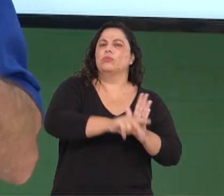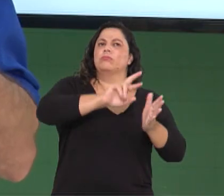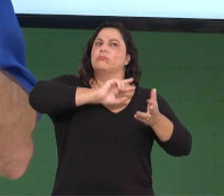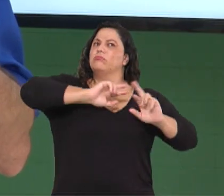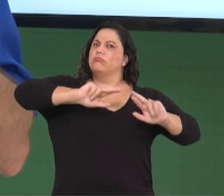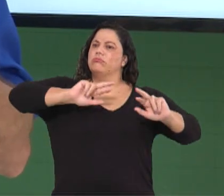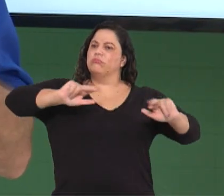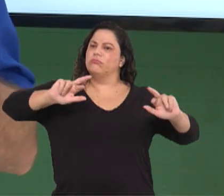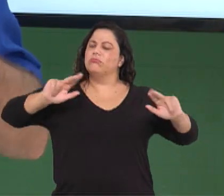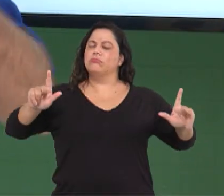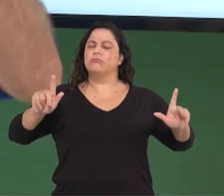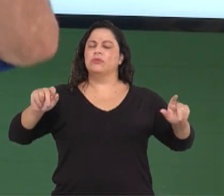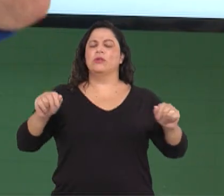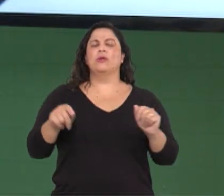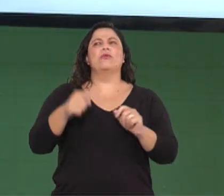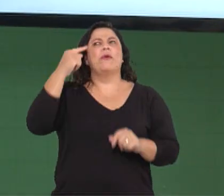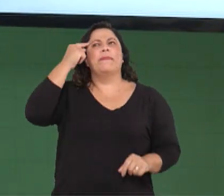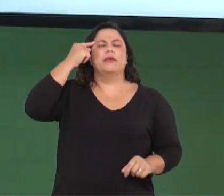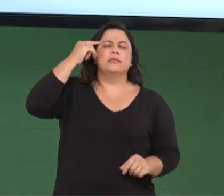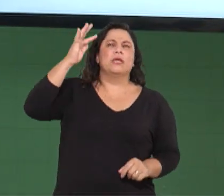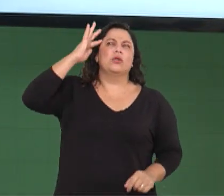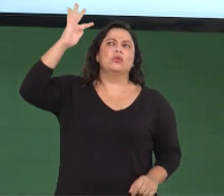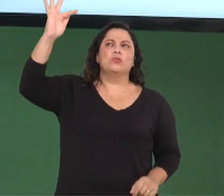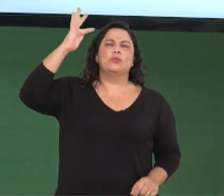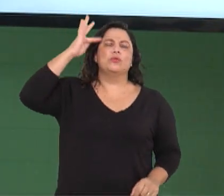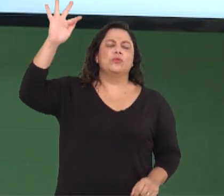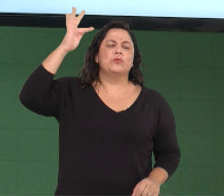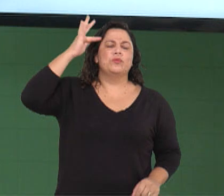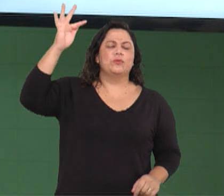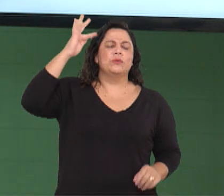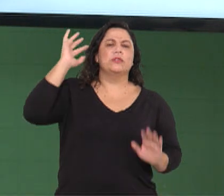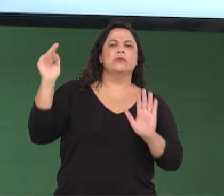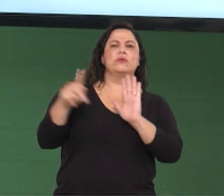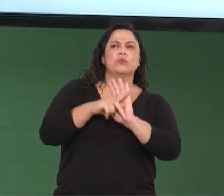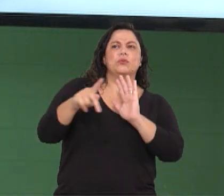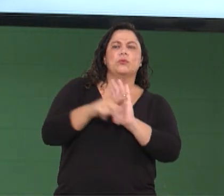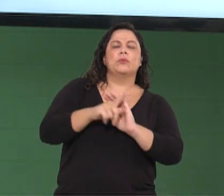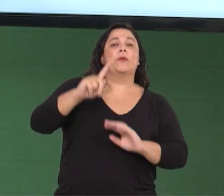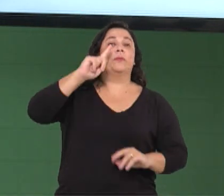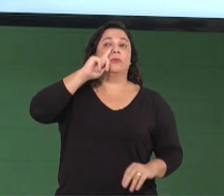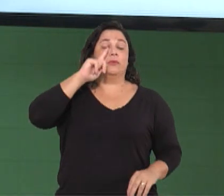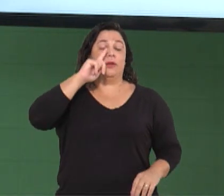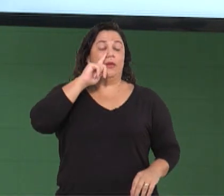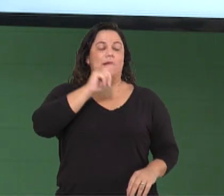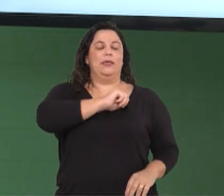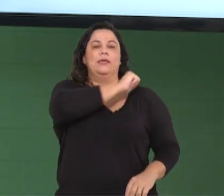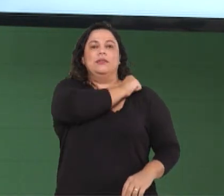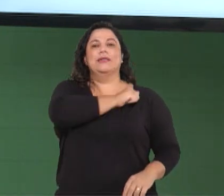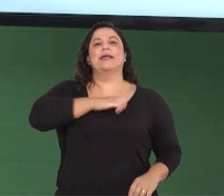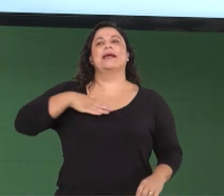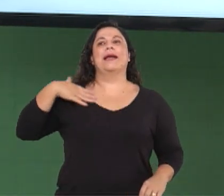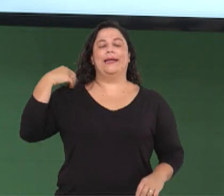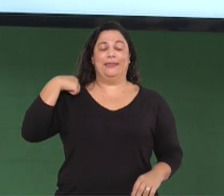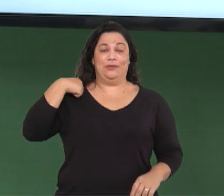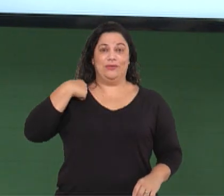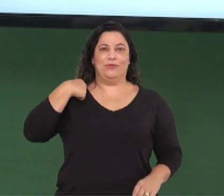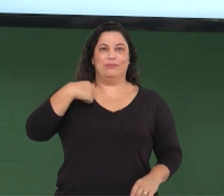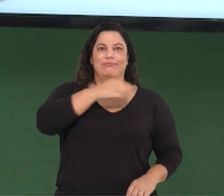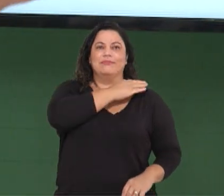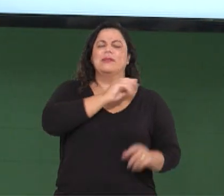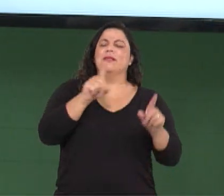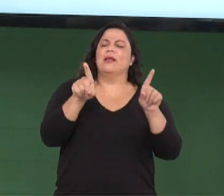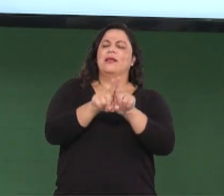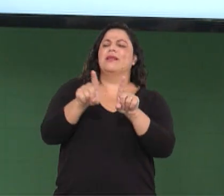por Aristóteles lá na Grécia, antes de Cristo. Ele deu